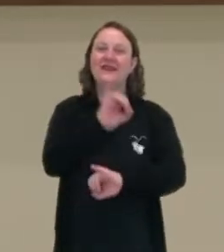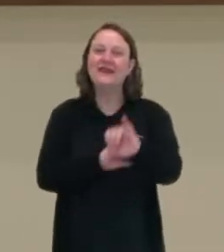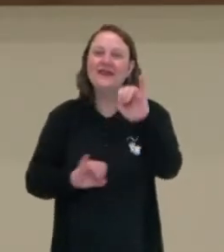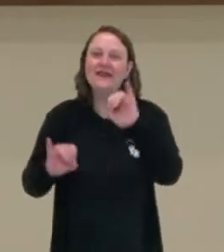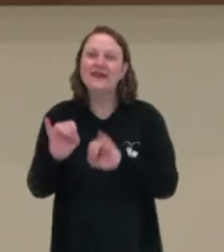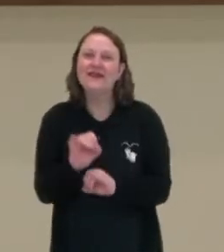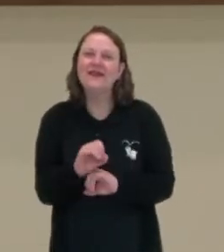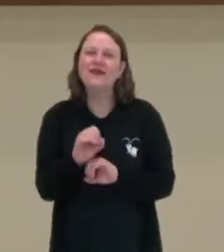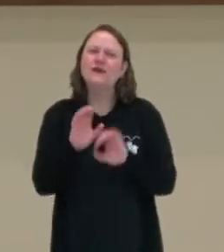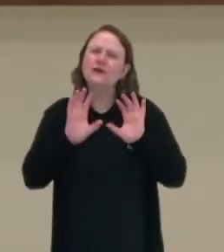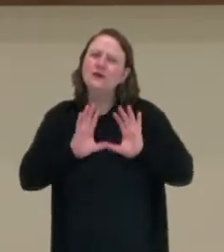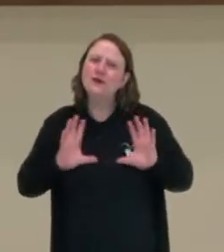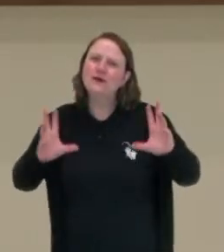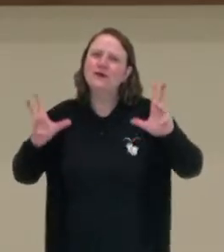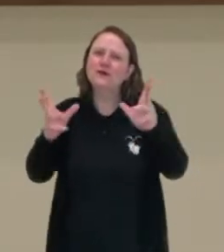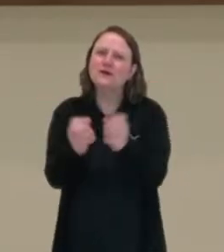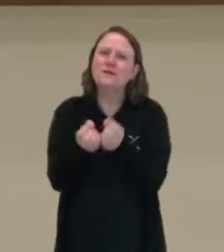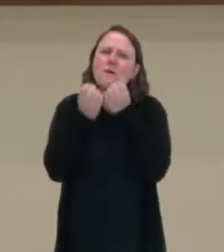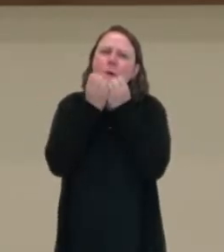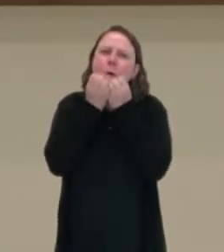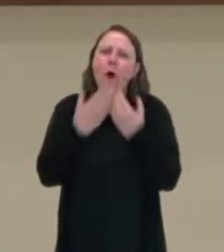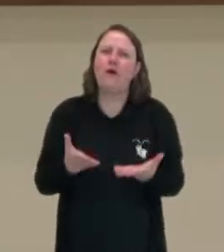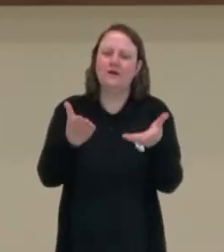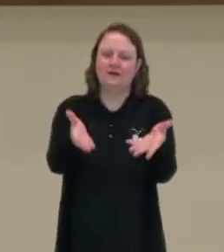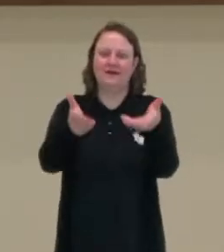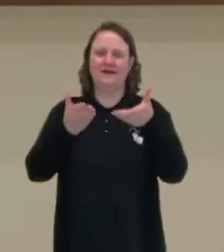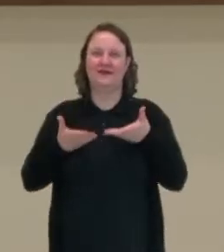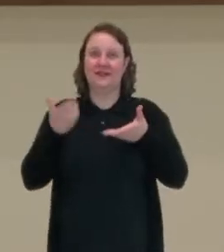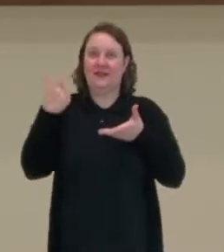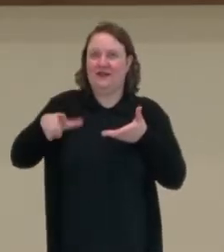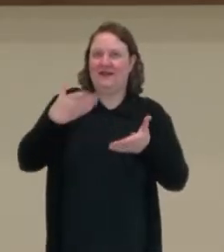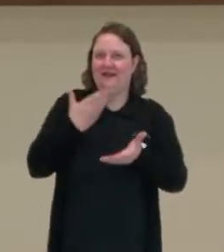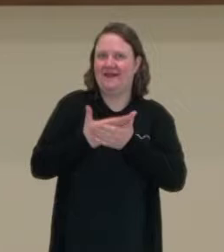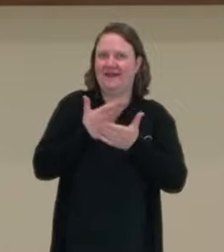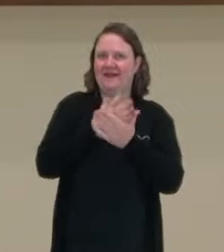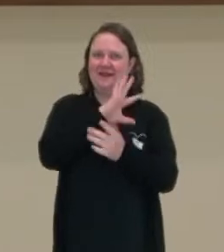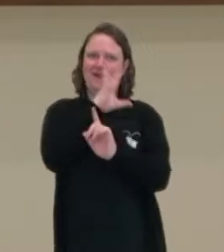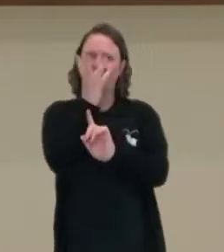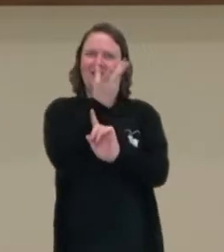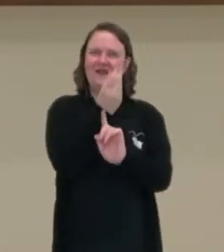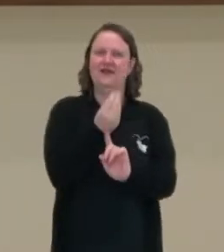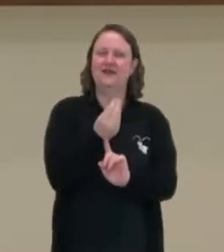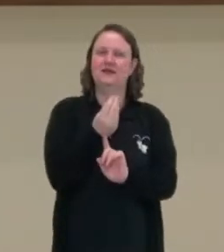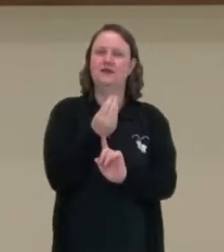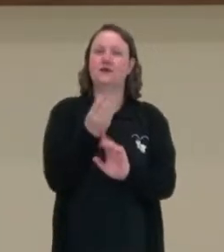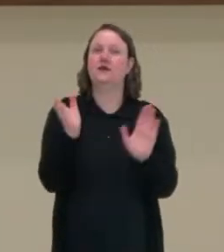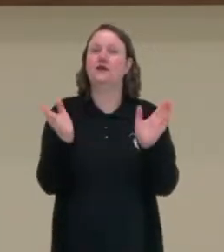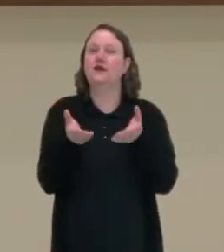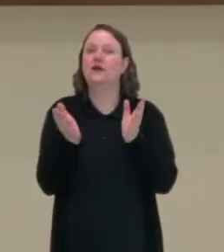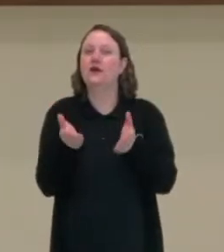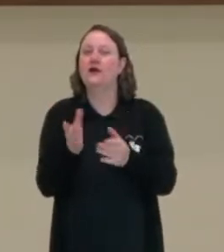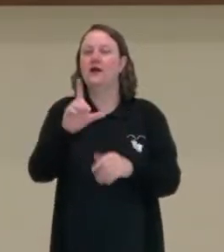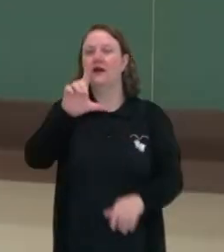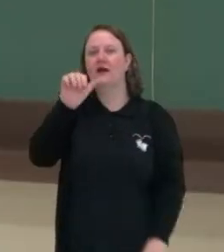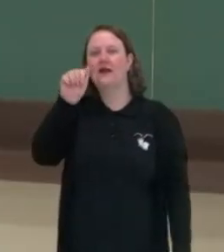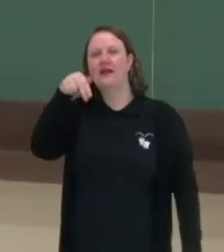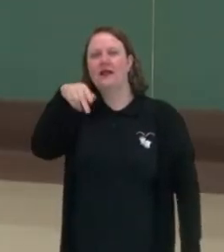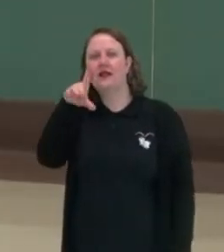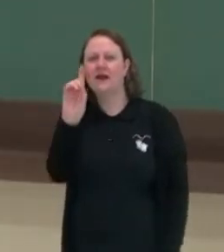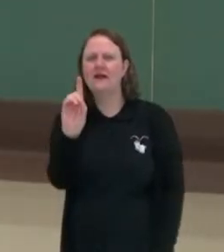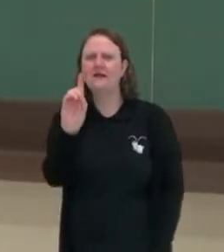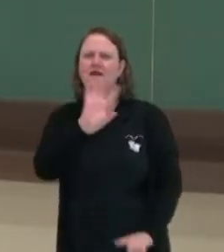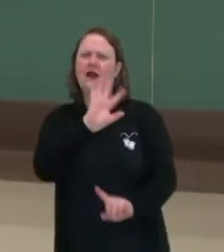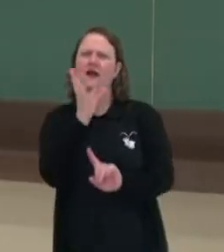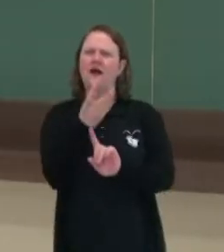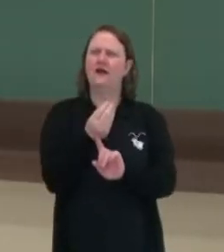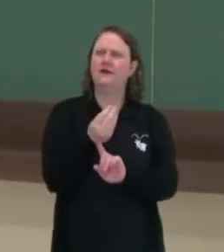Olá, sejam bem-vindos a mais uma aula de arte. Nesta aula nós iremos falar sobre Land Art. Você sabe o que